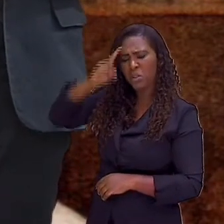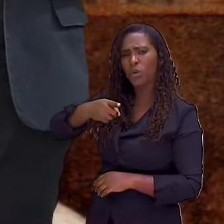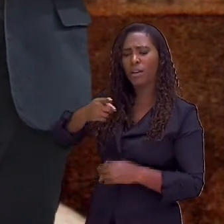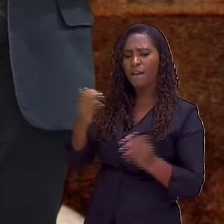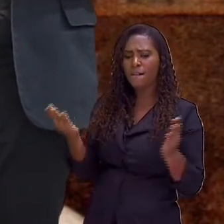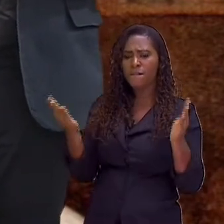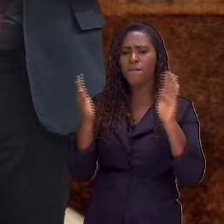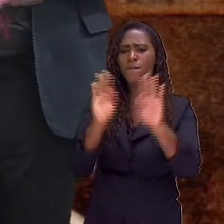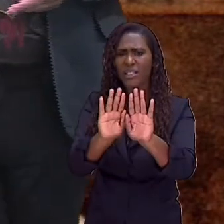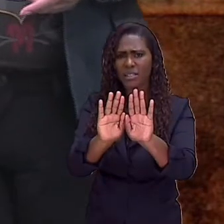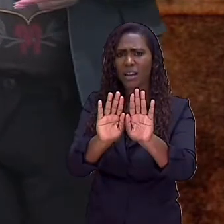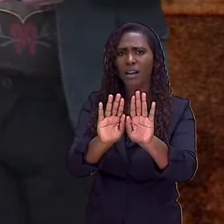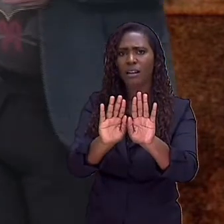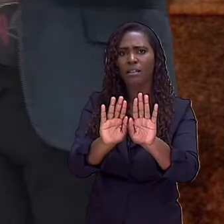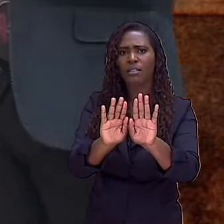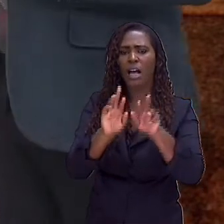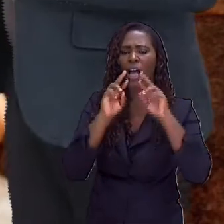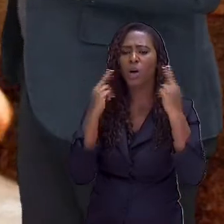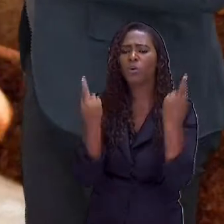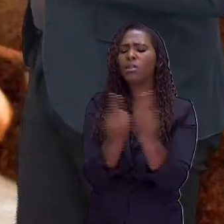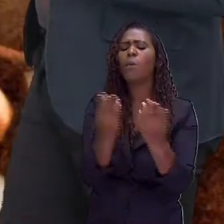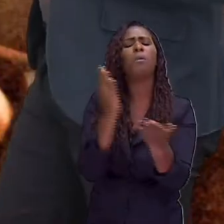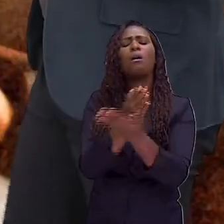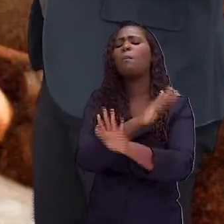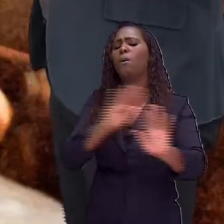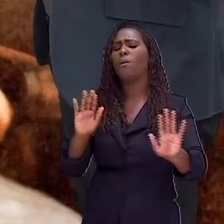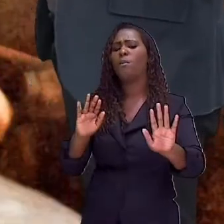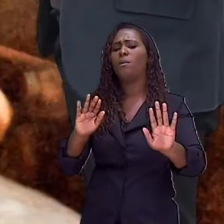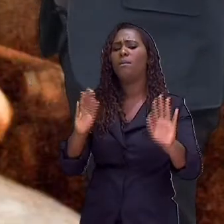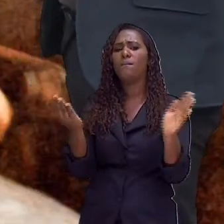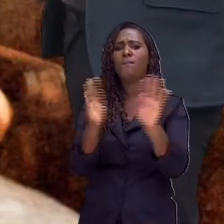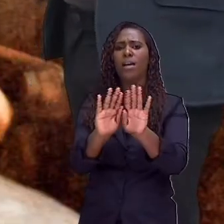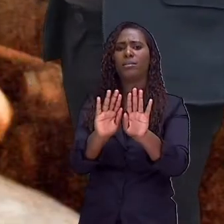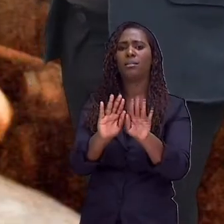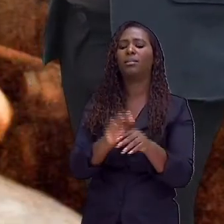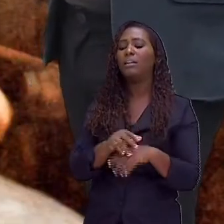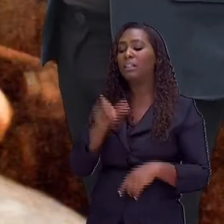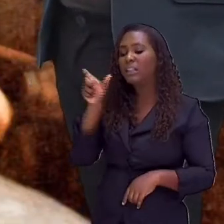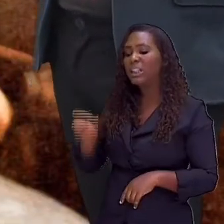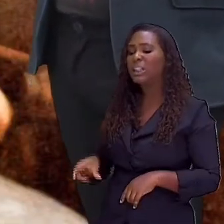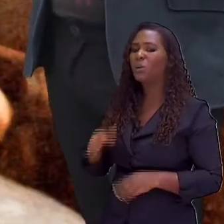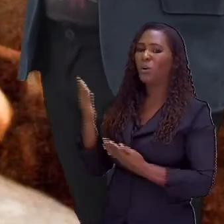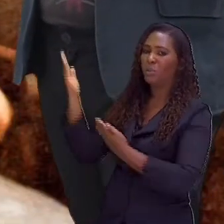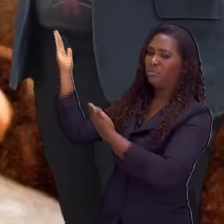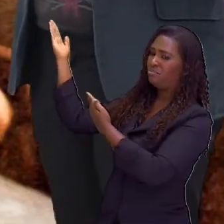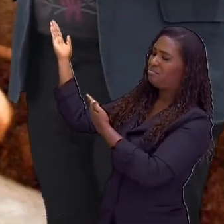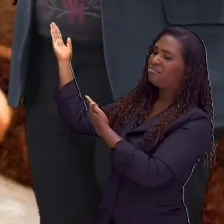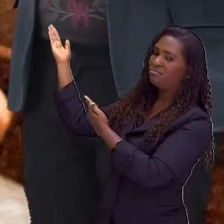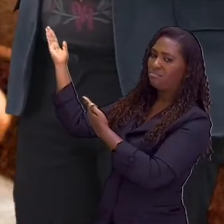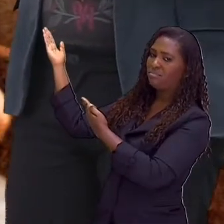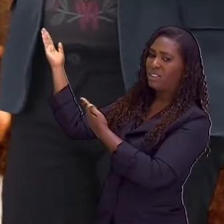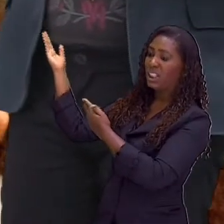que partiu para o exílio com a sua família. E esse é um dos patriarcas da nossa